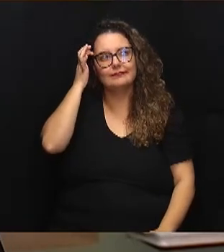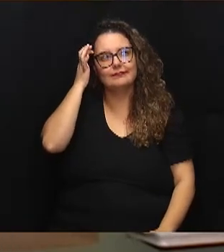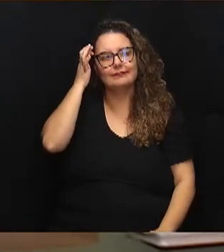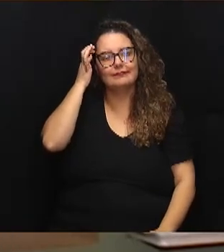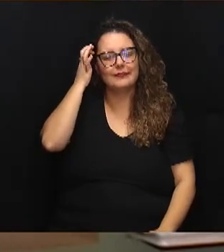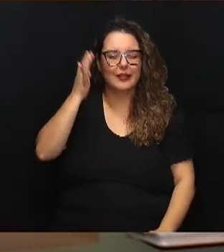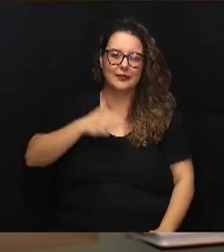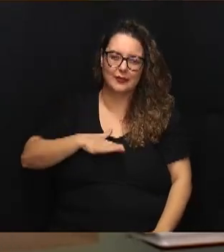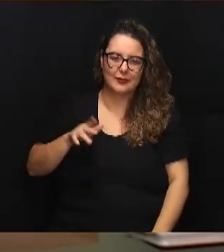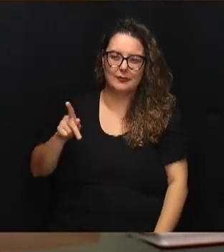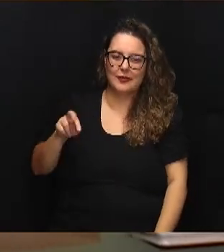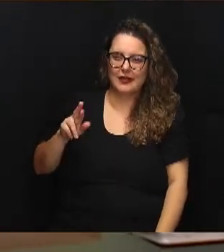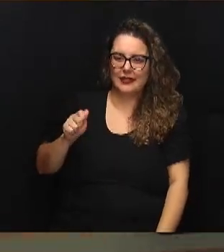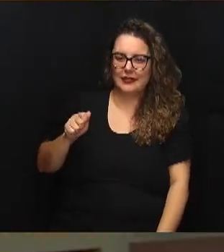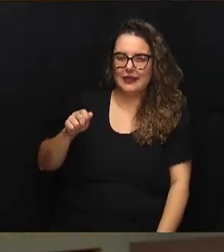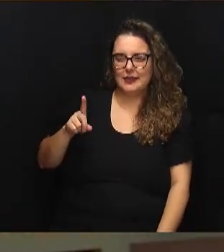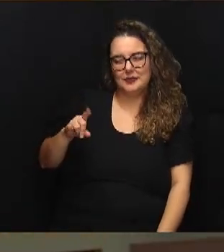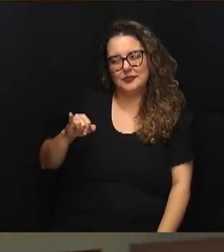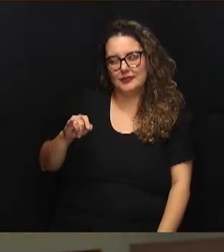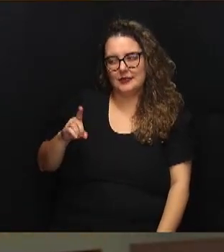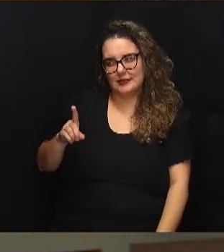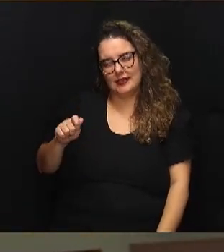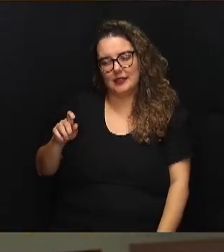que as escolas usam, mas é isso, tá?